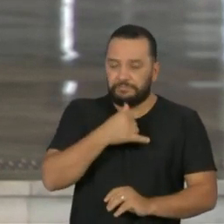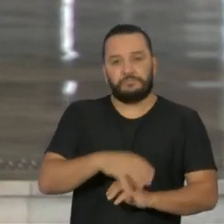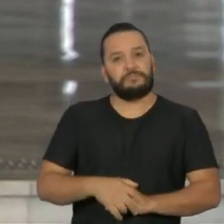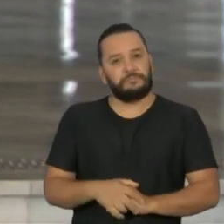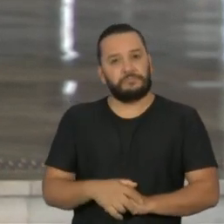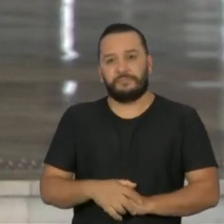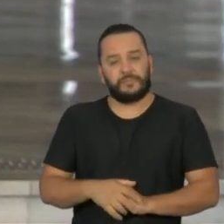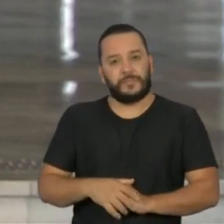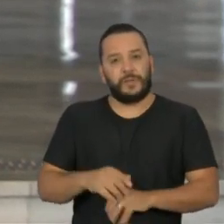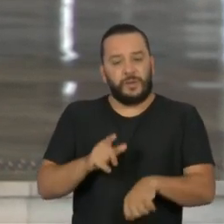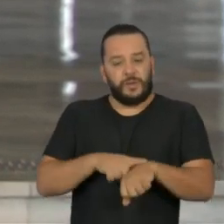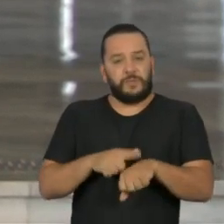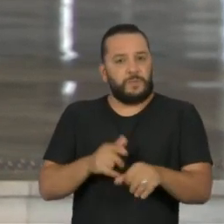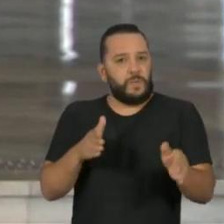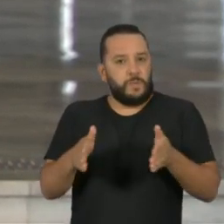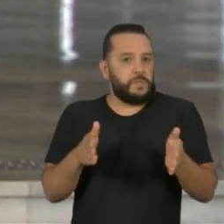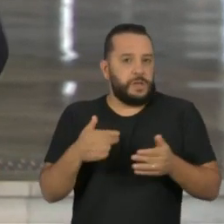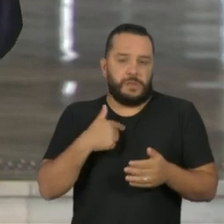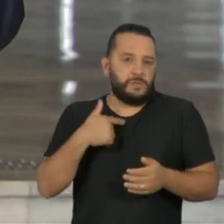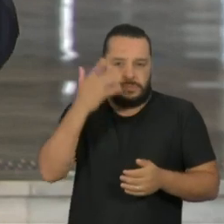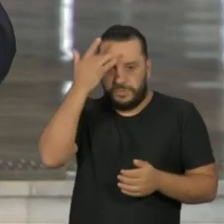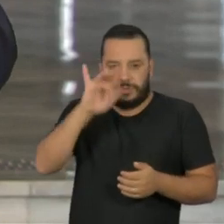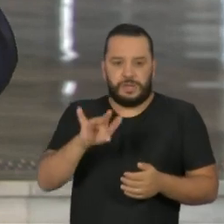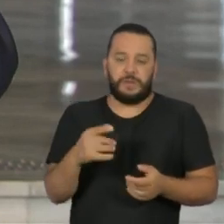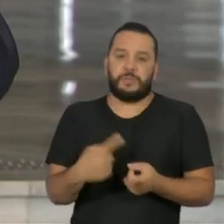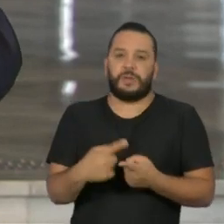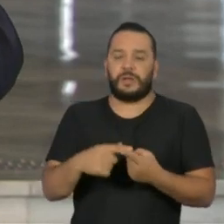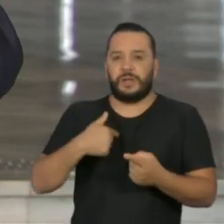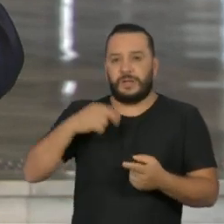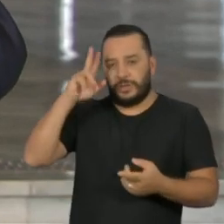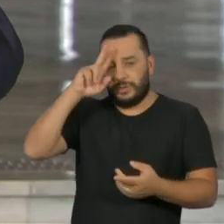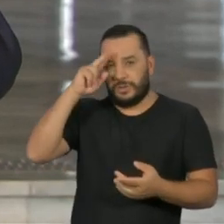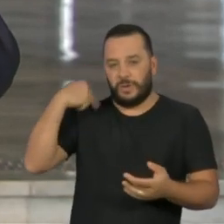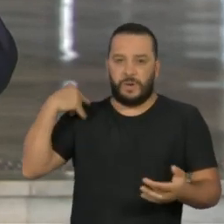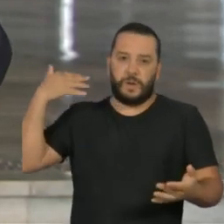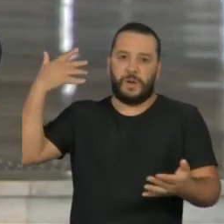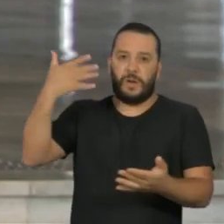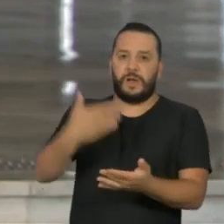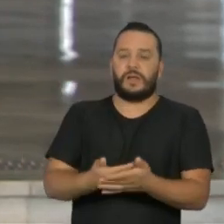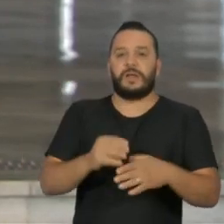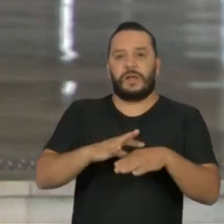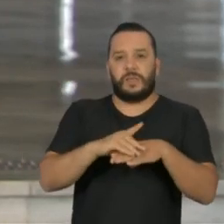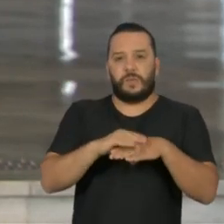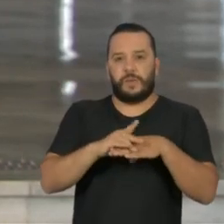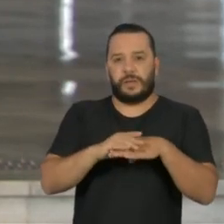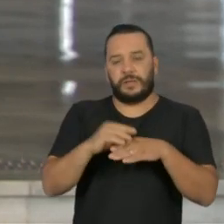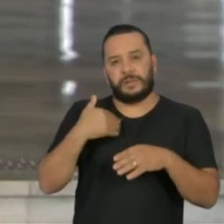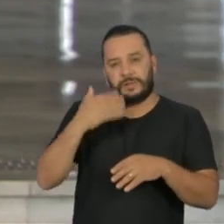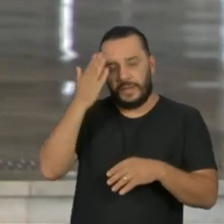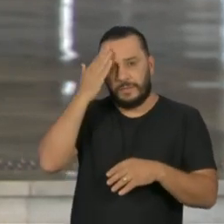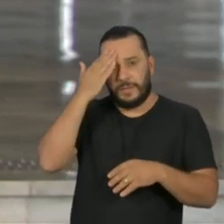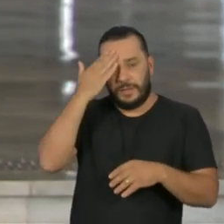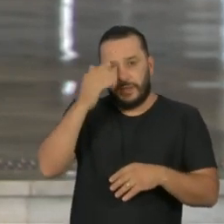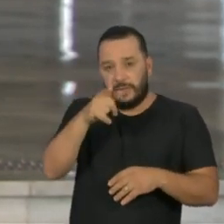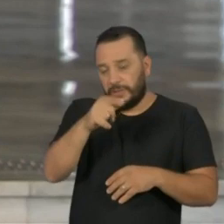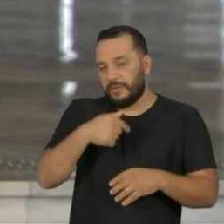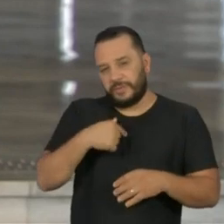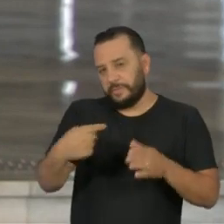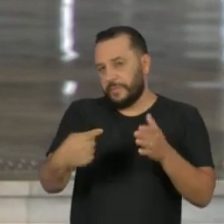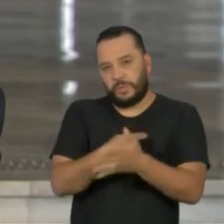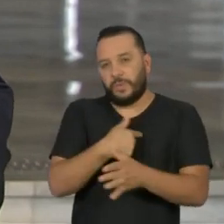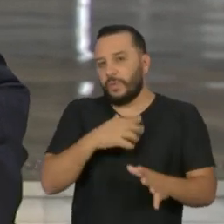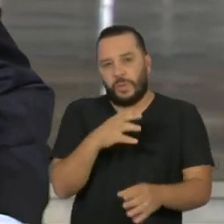não é o momento da gente fazer, pela história recente da doença, essas previsões solicitadas por